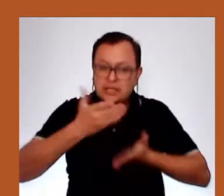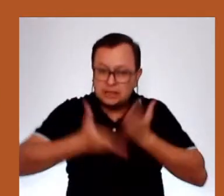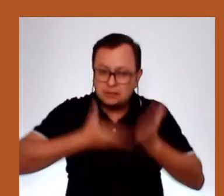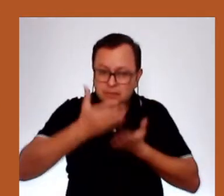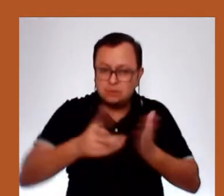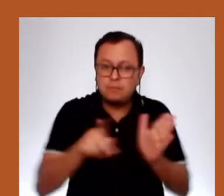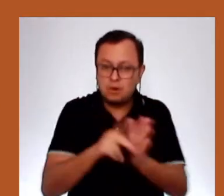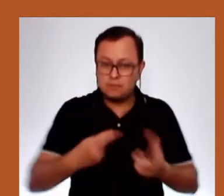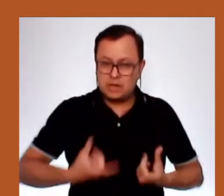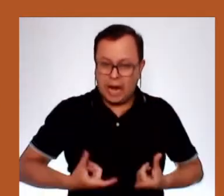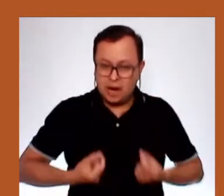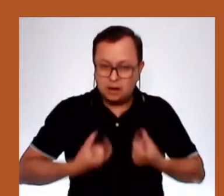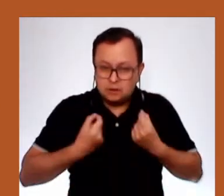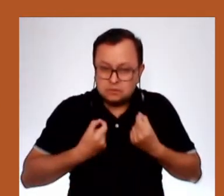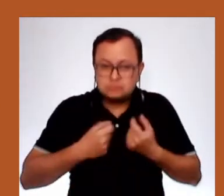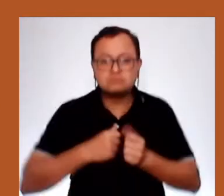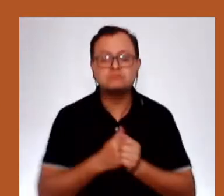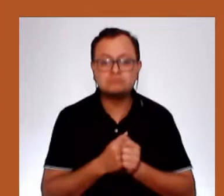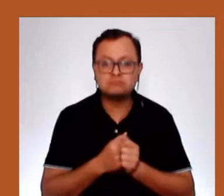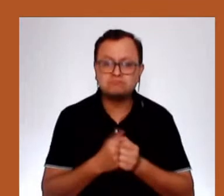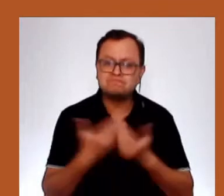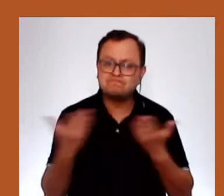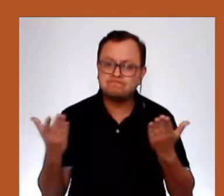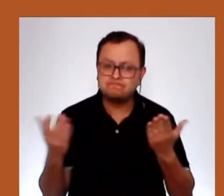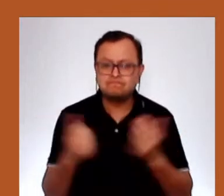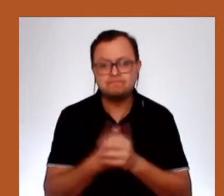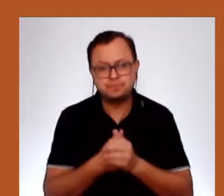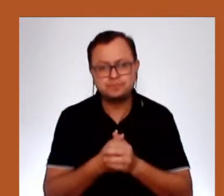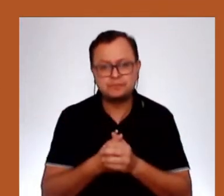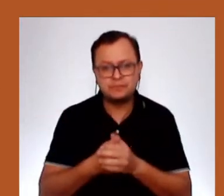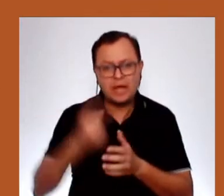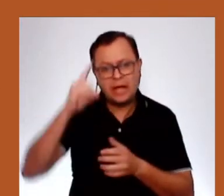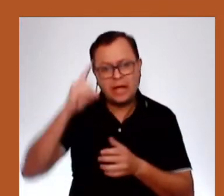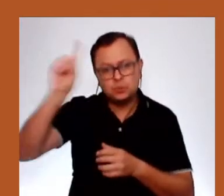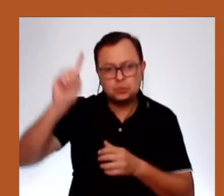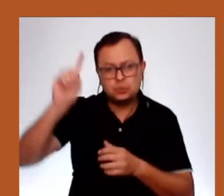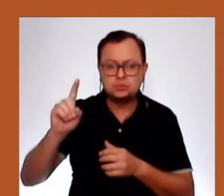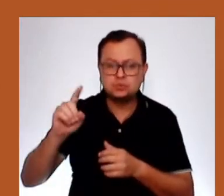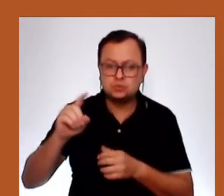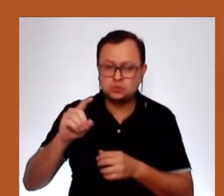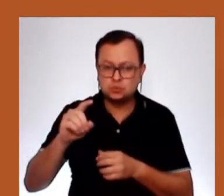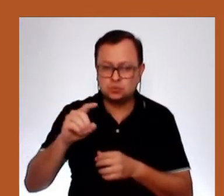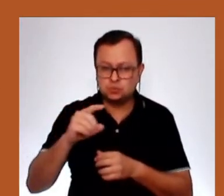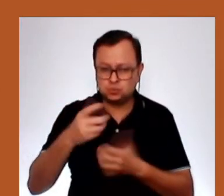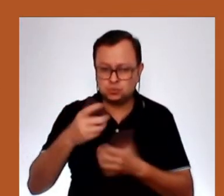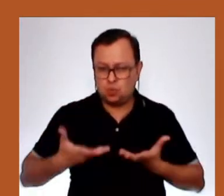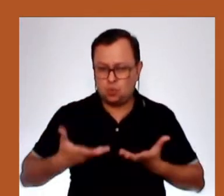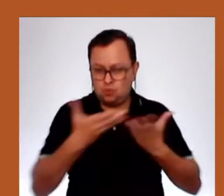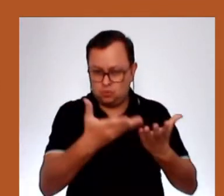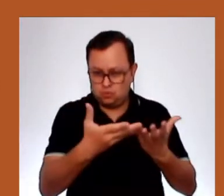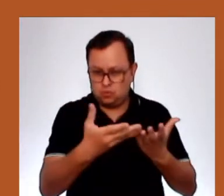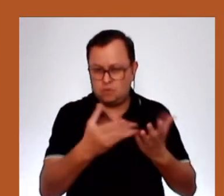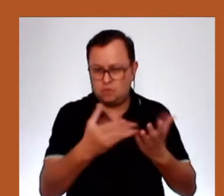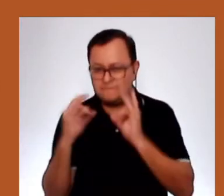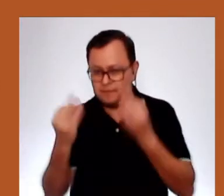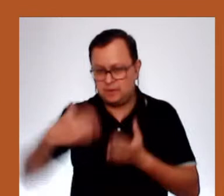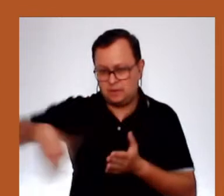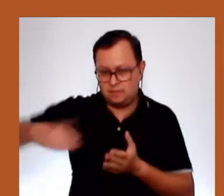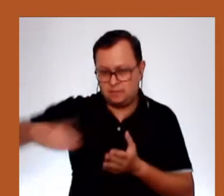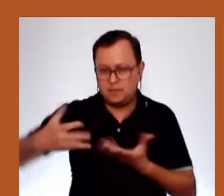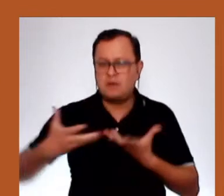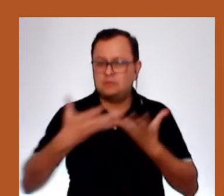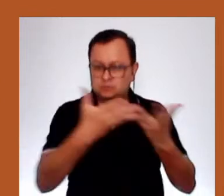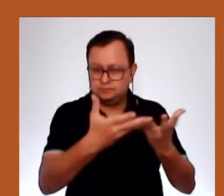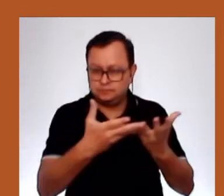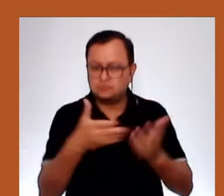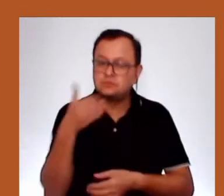câncer. Ele, um dia, a gente foi convidado, nós, a família, num grande